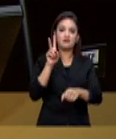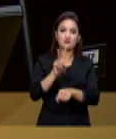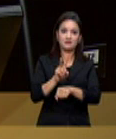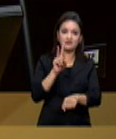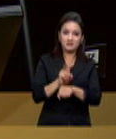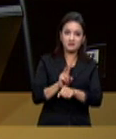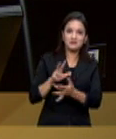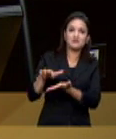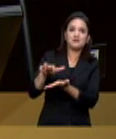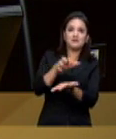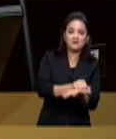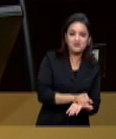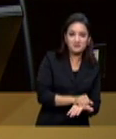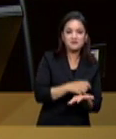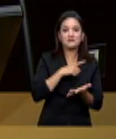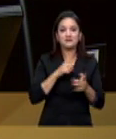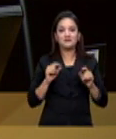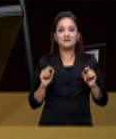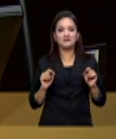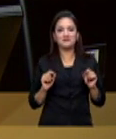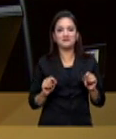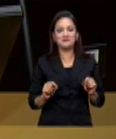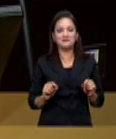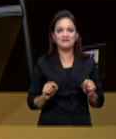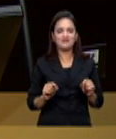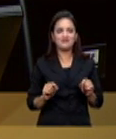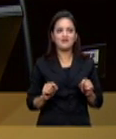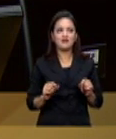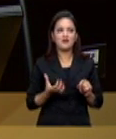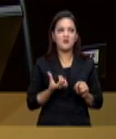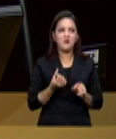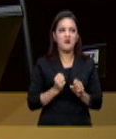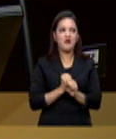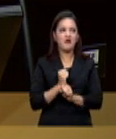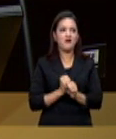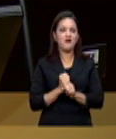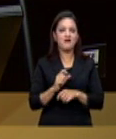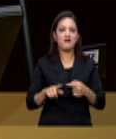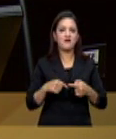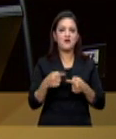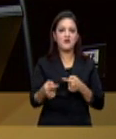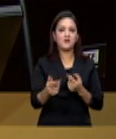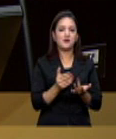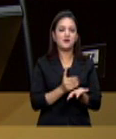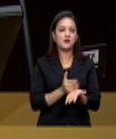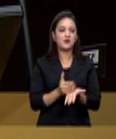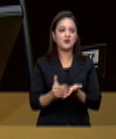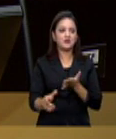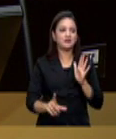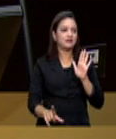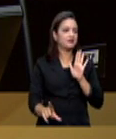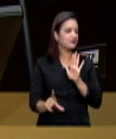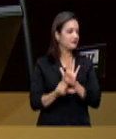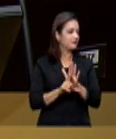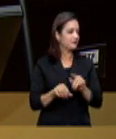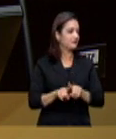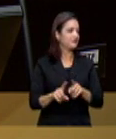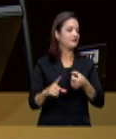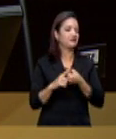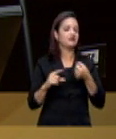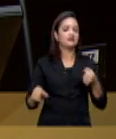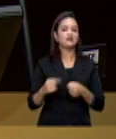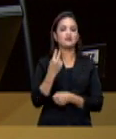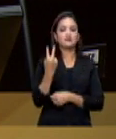que é 6 anos posterior ao início de vigência dessa lei, a 3.709 de 2018. E no artigo